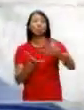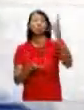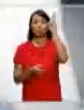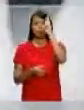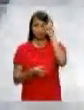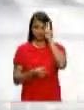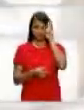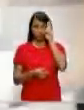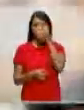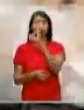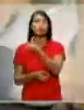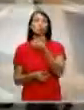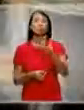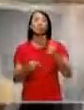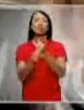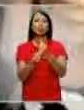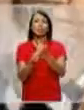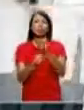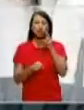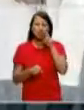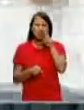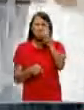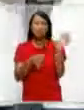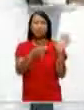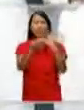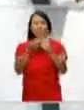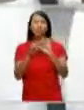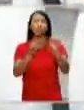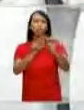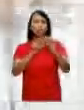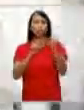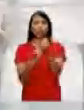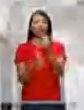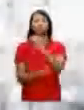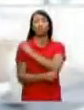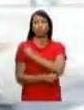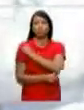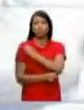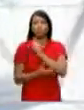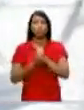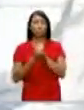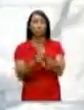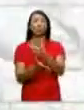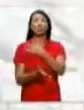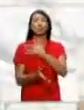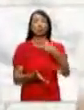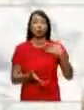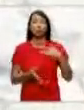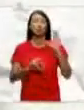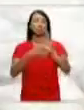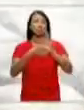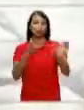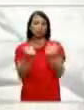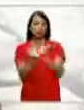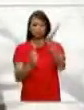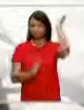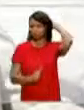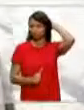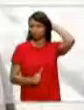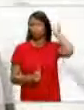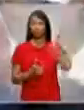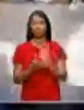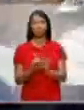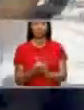de uma história. São 66 anos fortalecendo o papel social do enfermeiro, de promover a saúde e a cidadania da